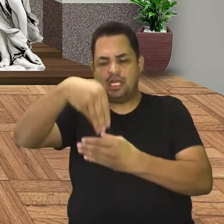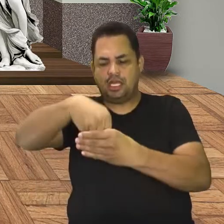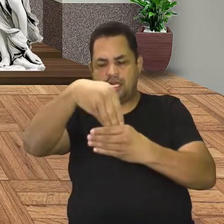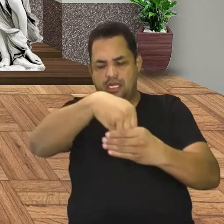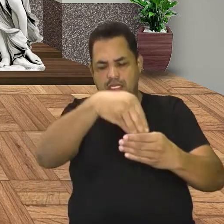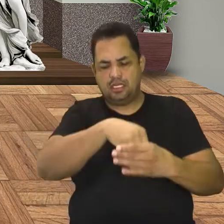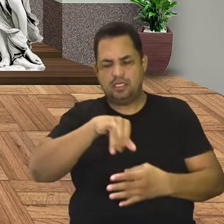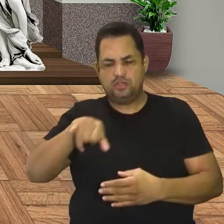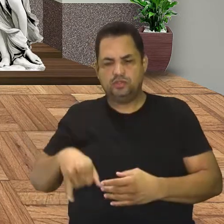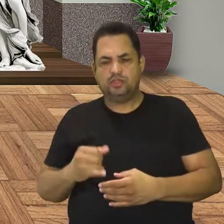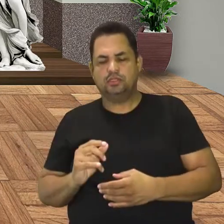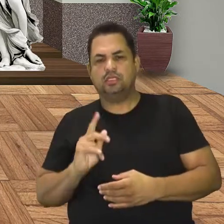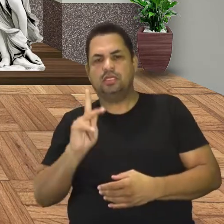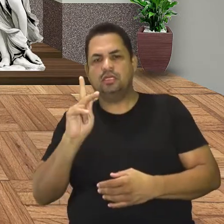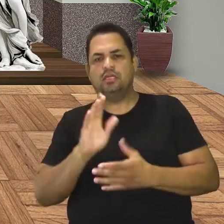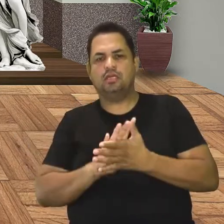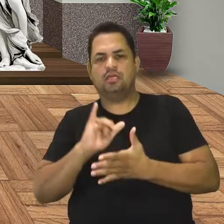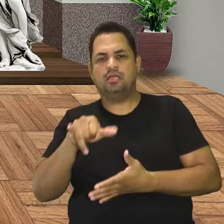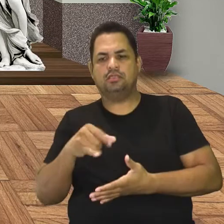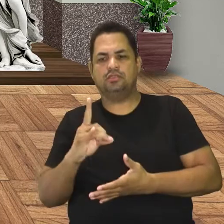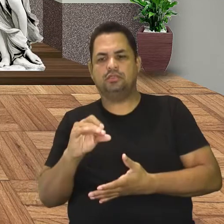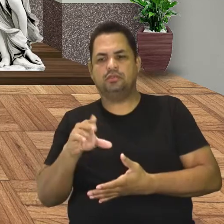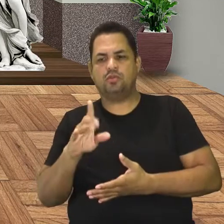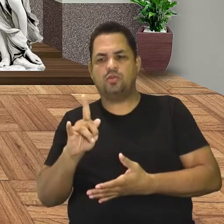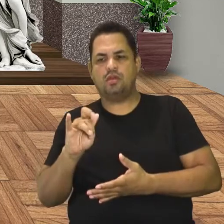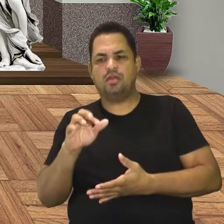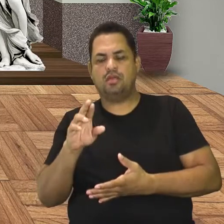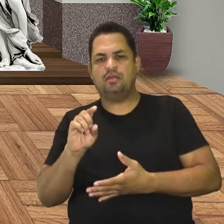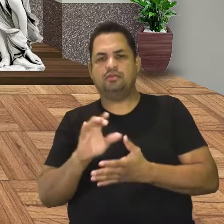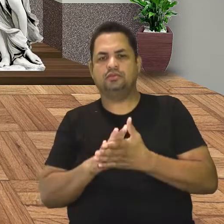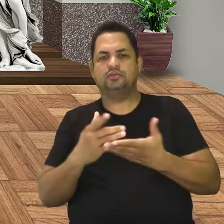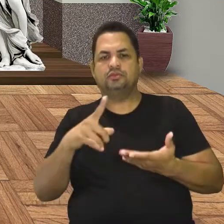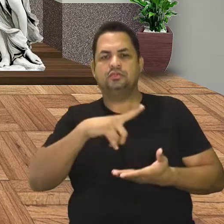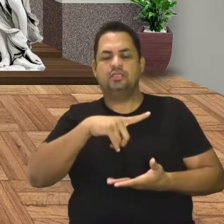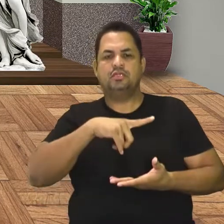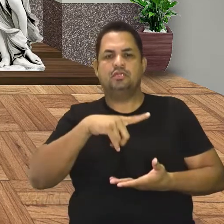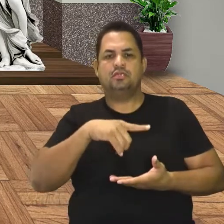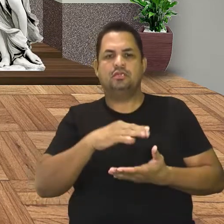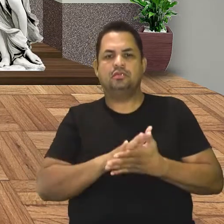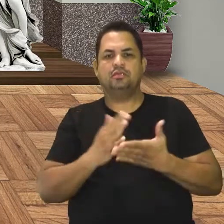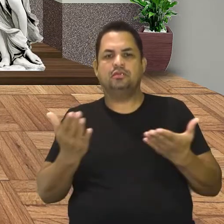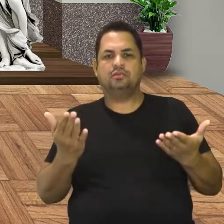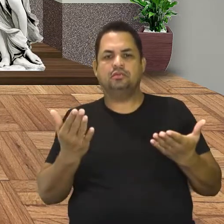JK, Jânio Quadros, nós temos